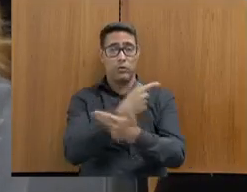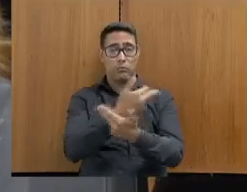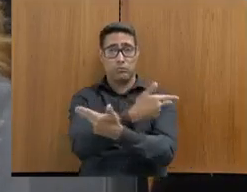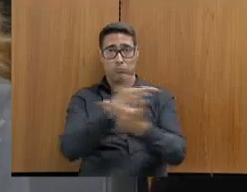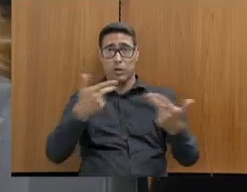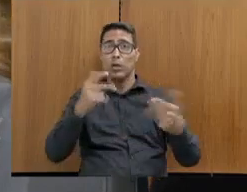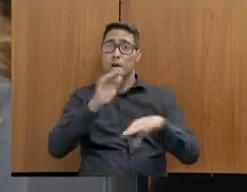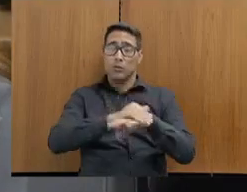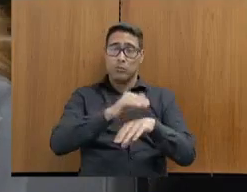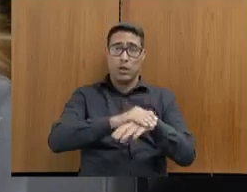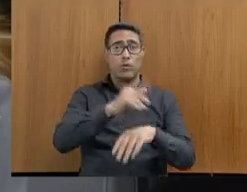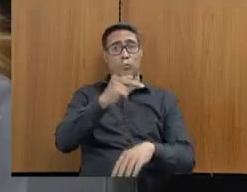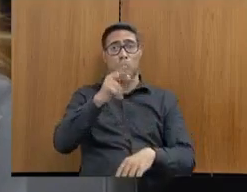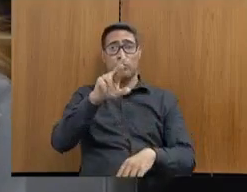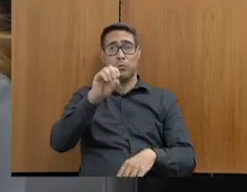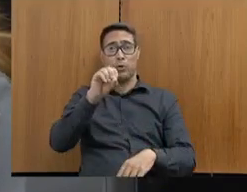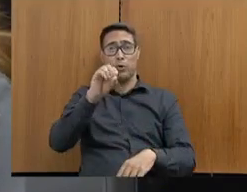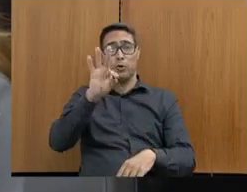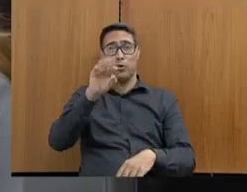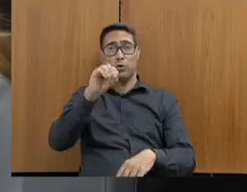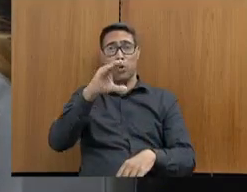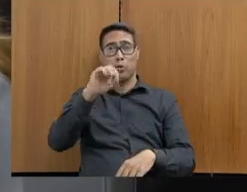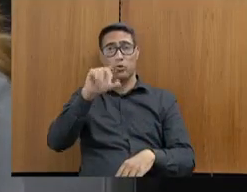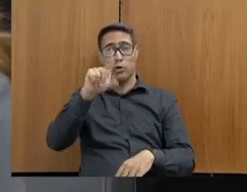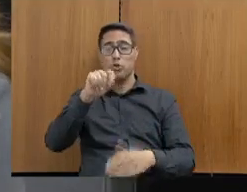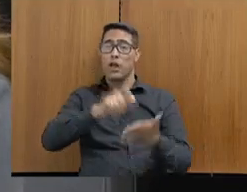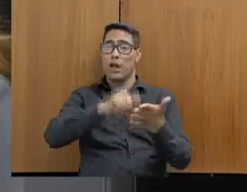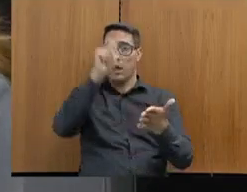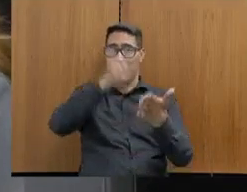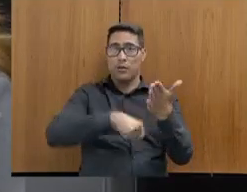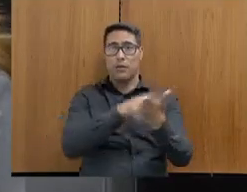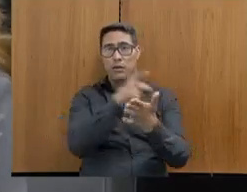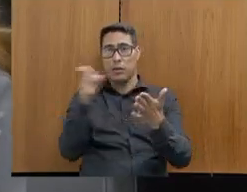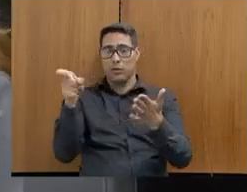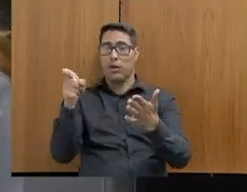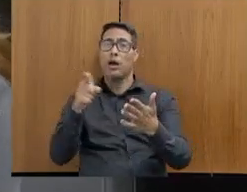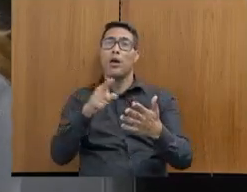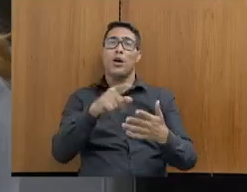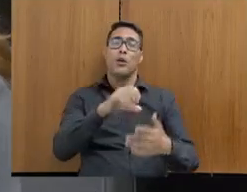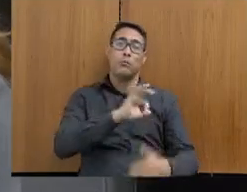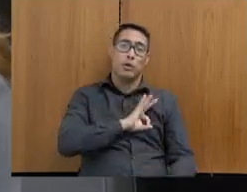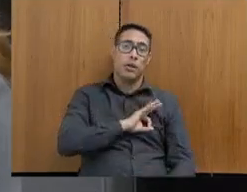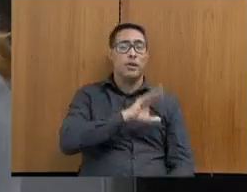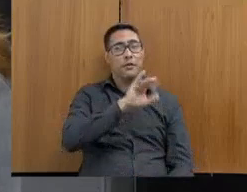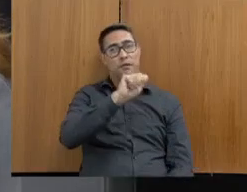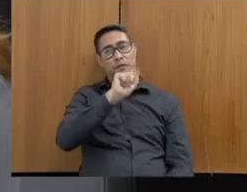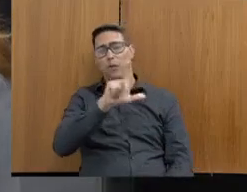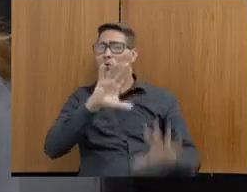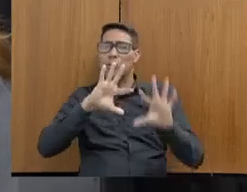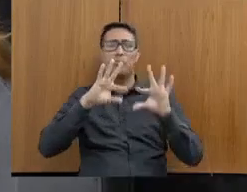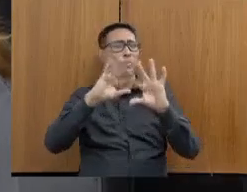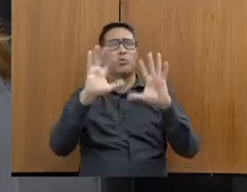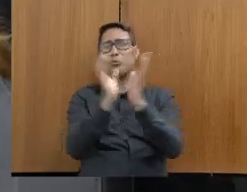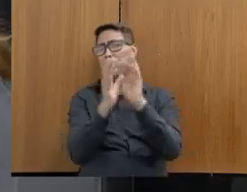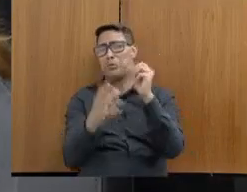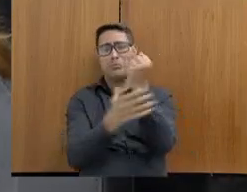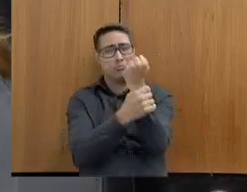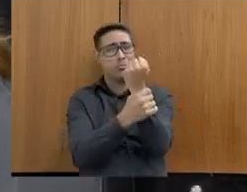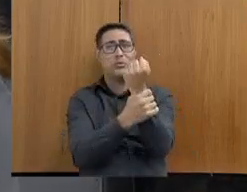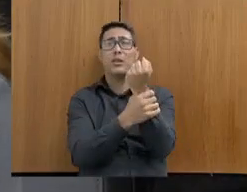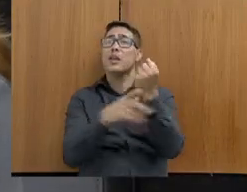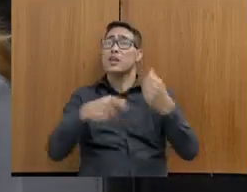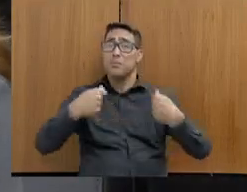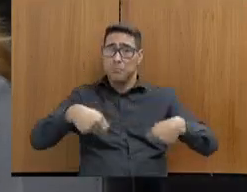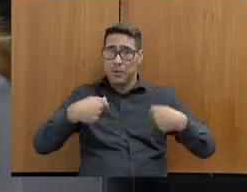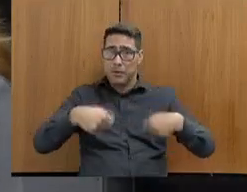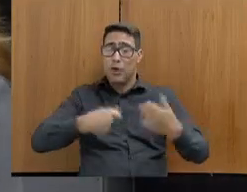um protocolo já assinado né pela Polícia Civil pela polícia militar por todas as forças de segurança é para que a gente tem essa obrigatoriedade